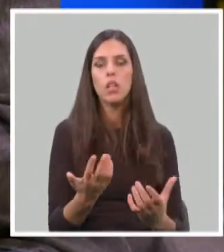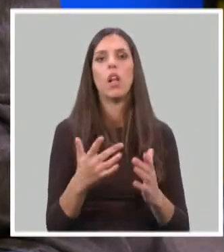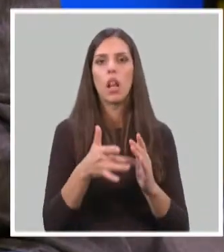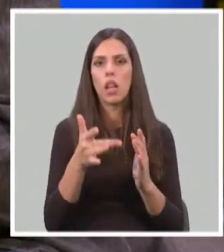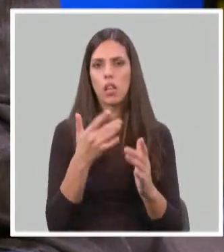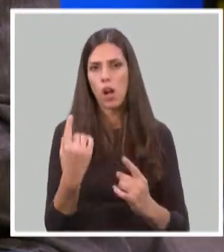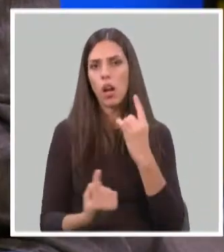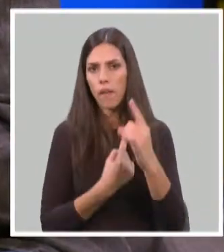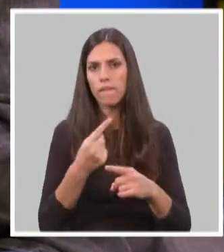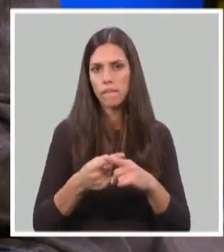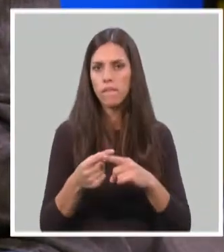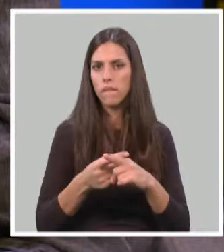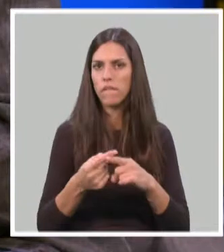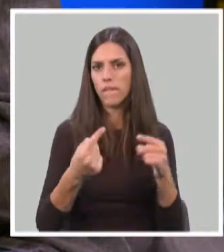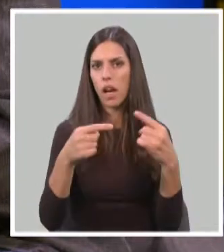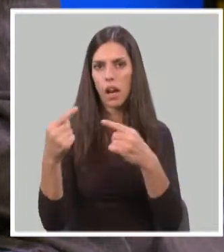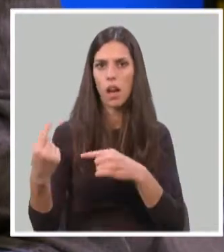livros interessantes com